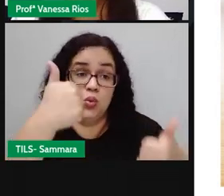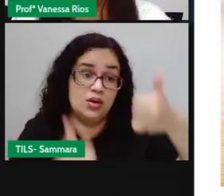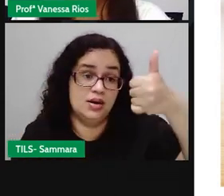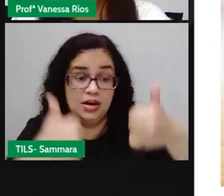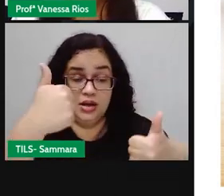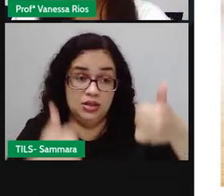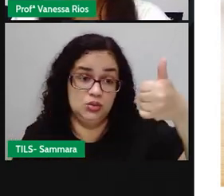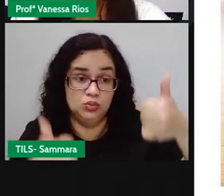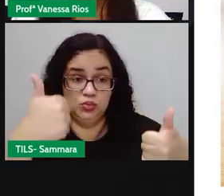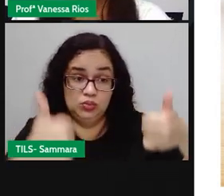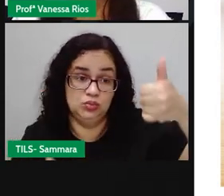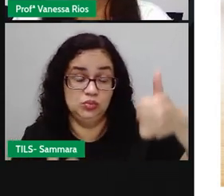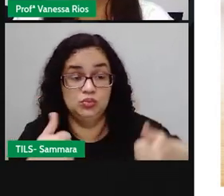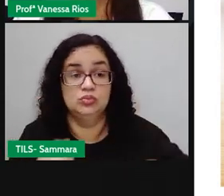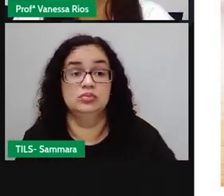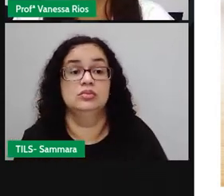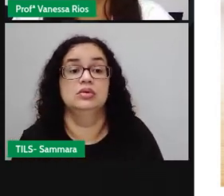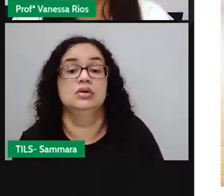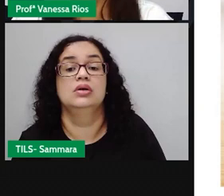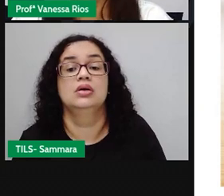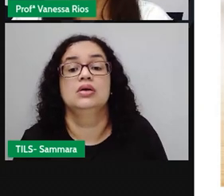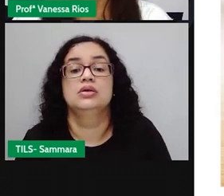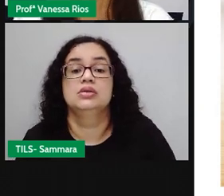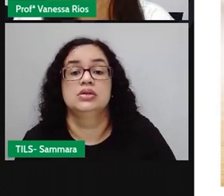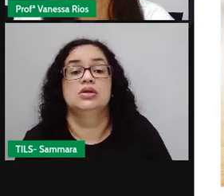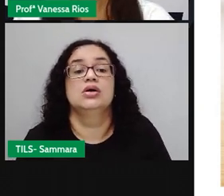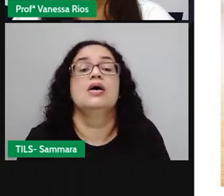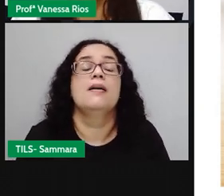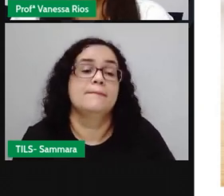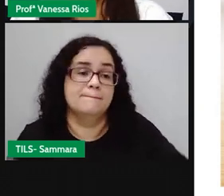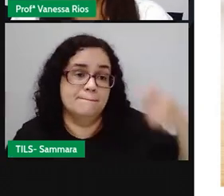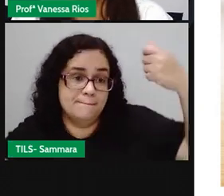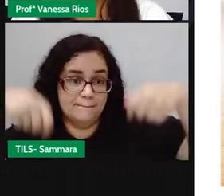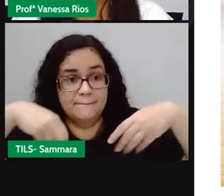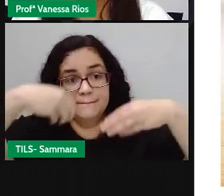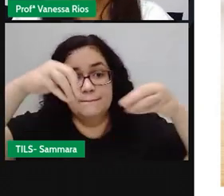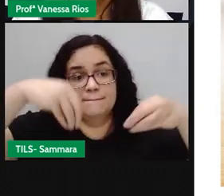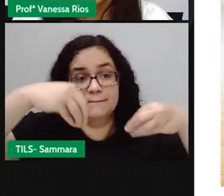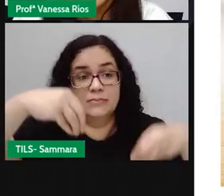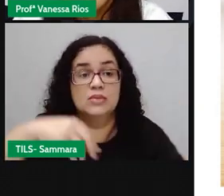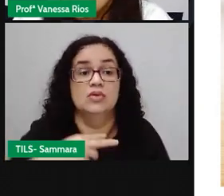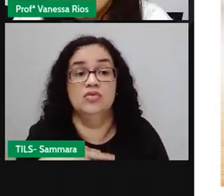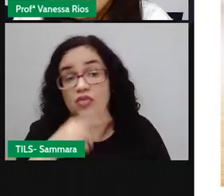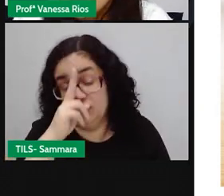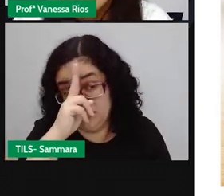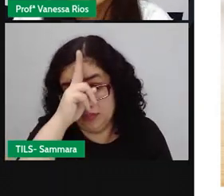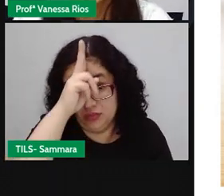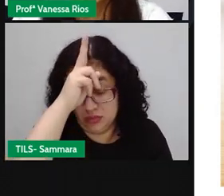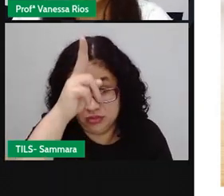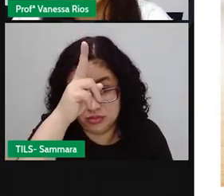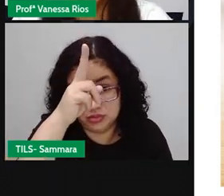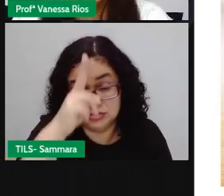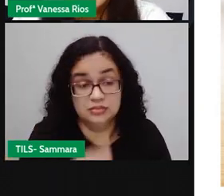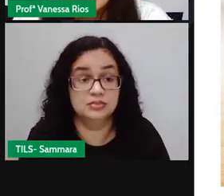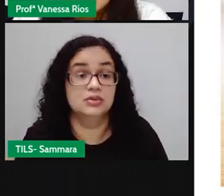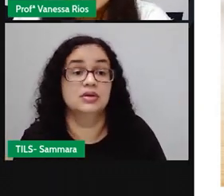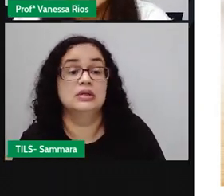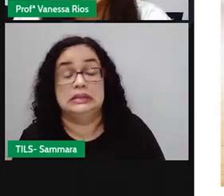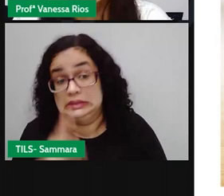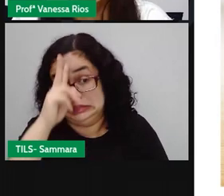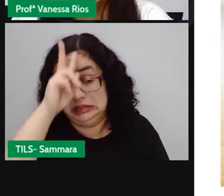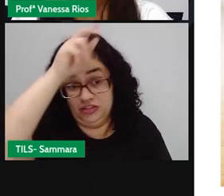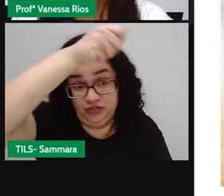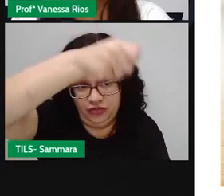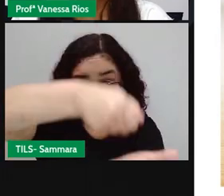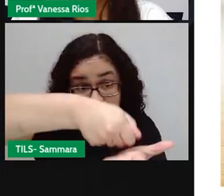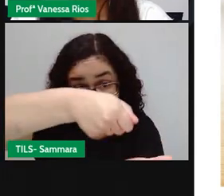vou fazer um carrinho aí de um material que seja mole. Eu preciso que seja um material mais duro, mais